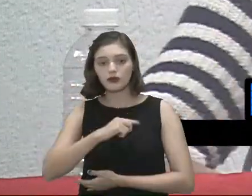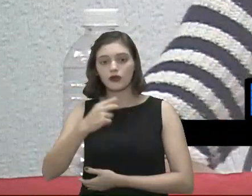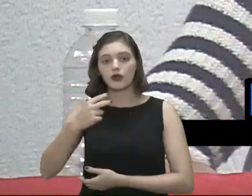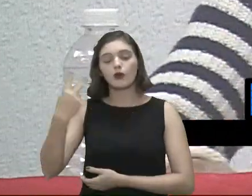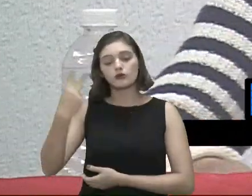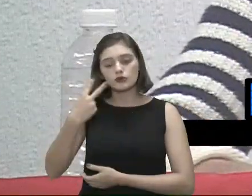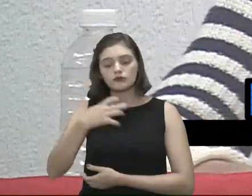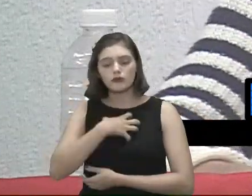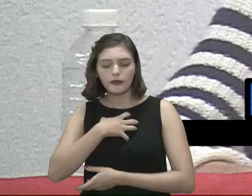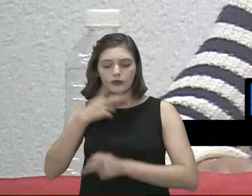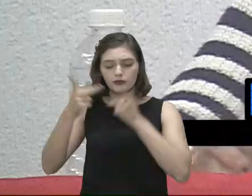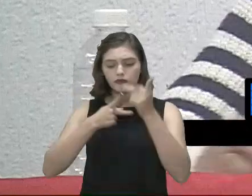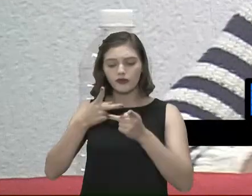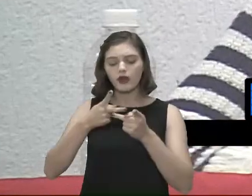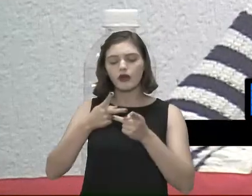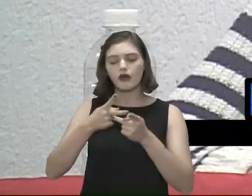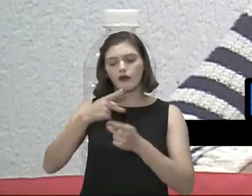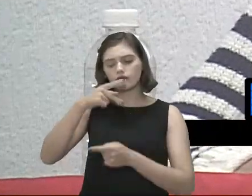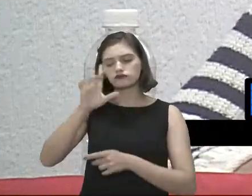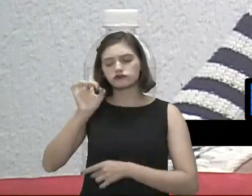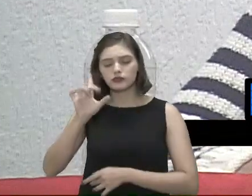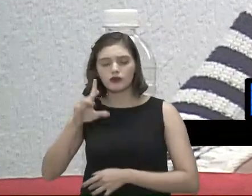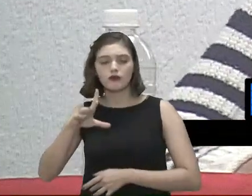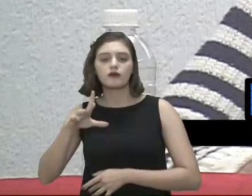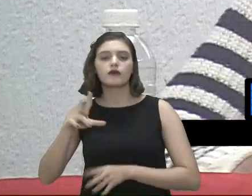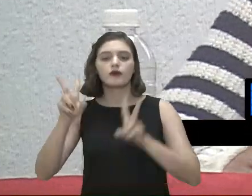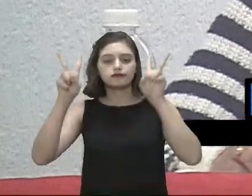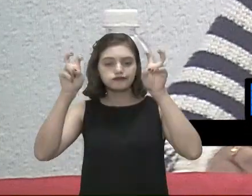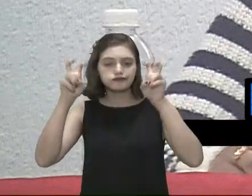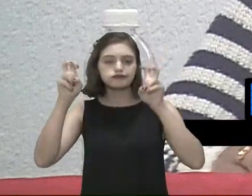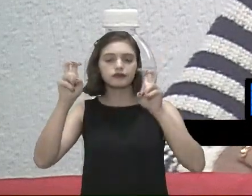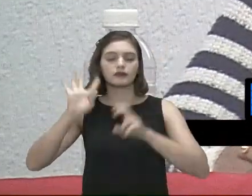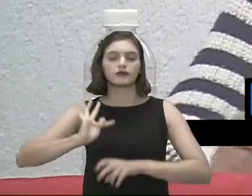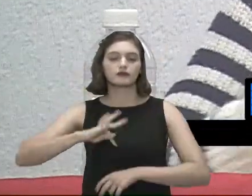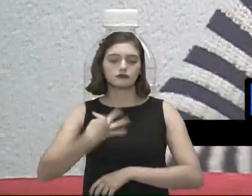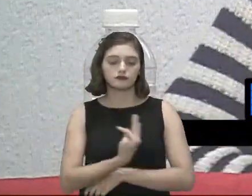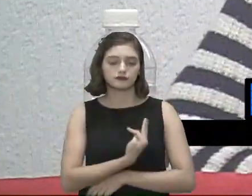momento onde a gente poderia tratar das questões específicas.